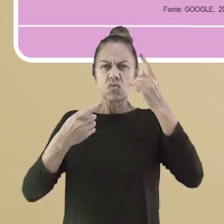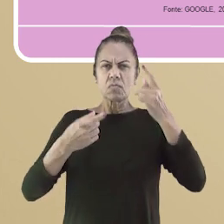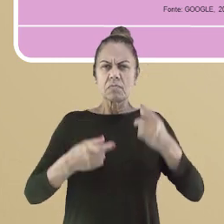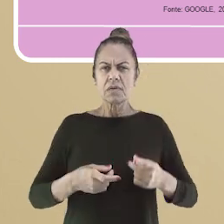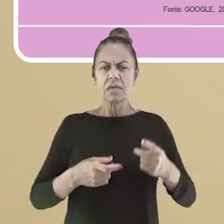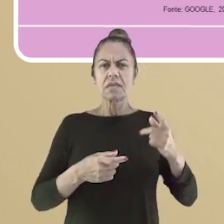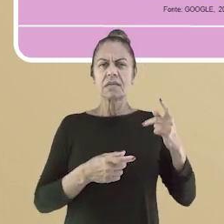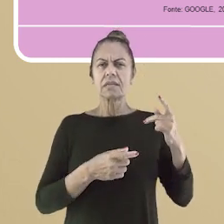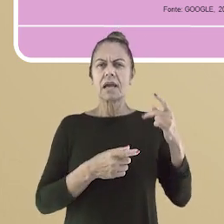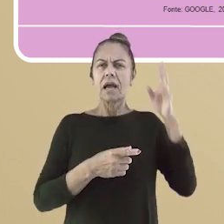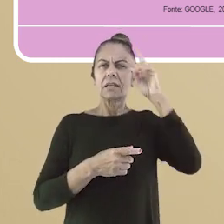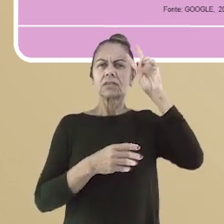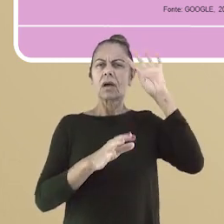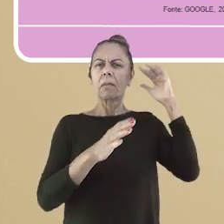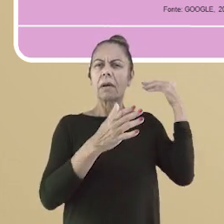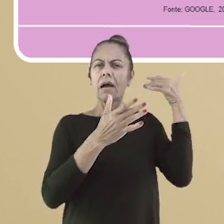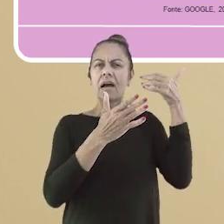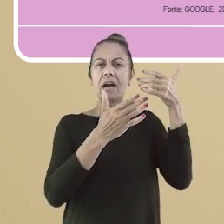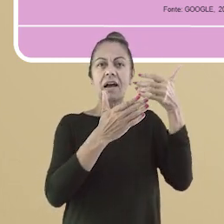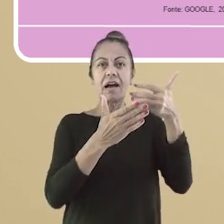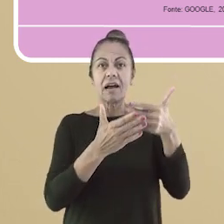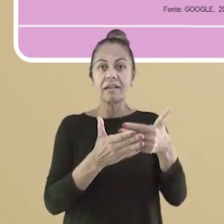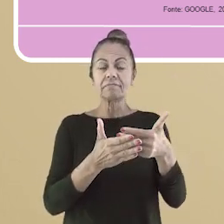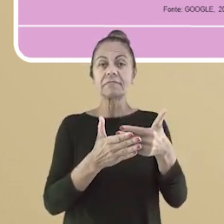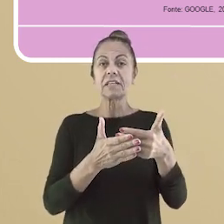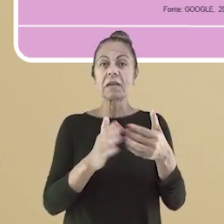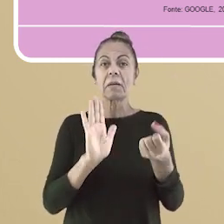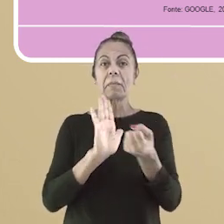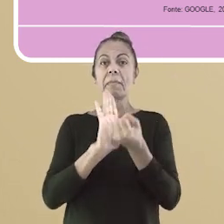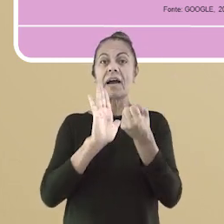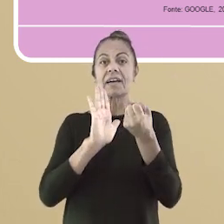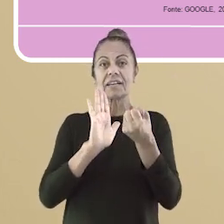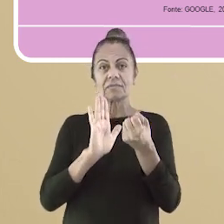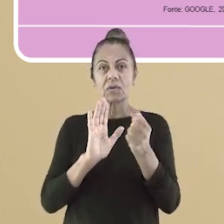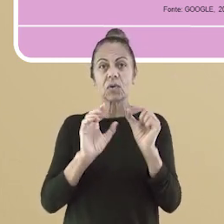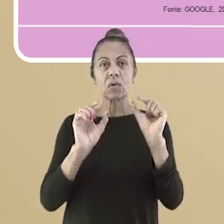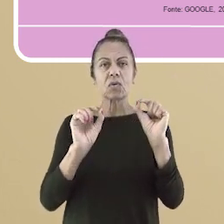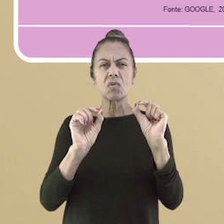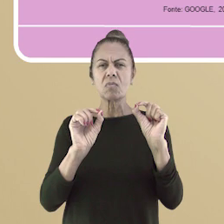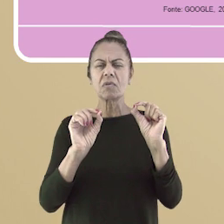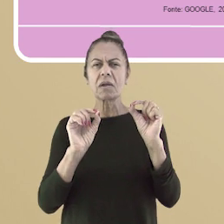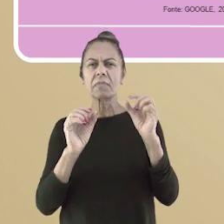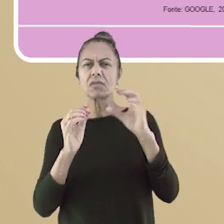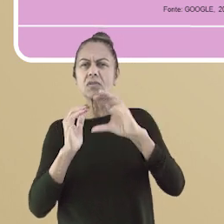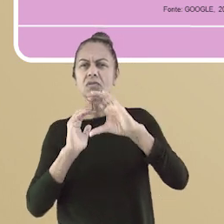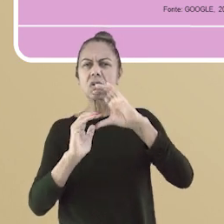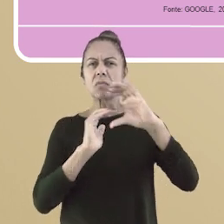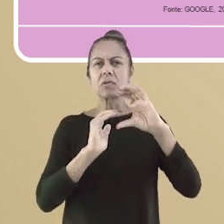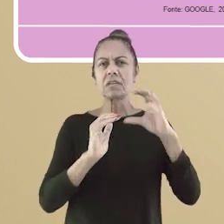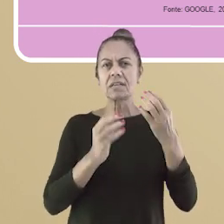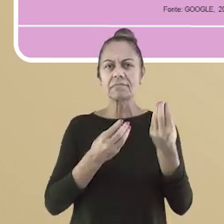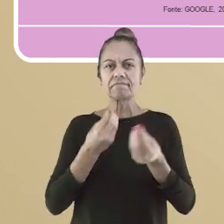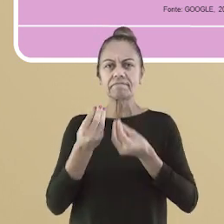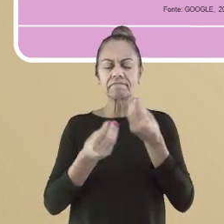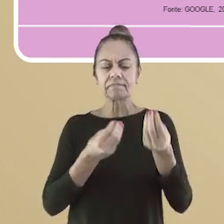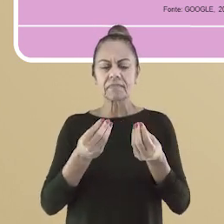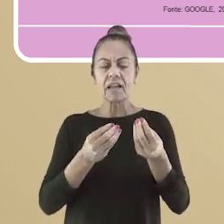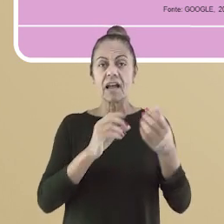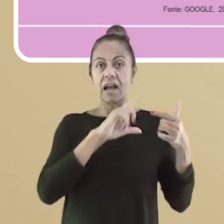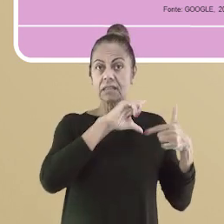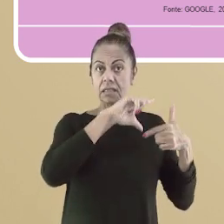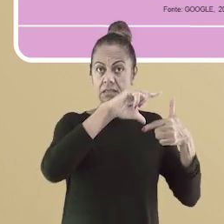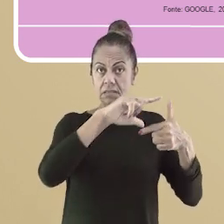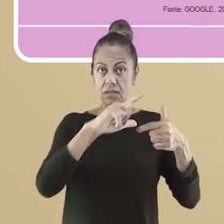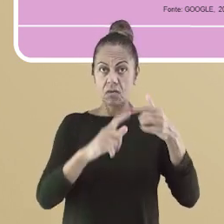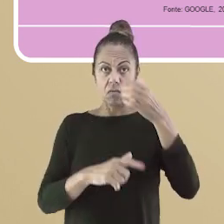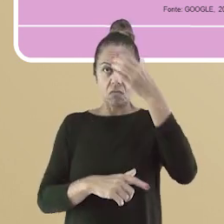da humanidade, 2 momentos marcaram a maneira como as pessoas se comunicam e divulgam suas ideias. A transição